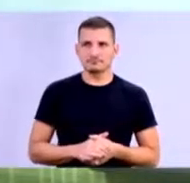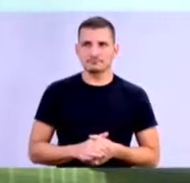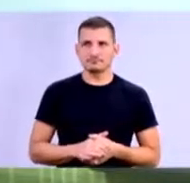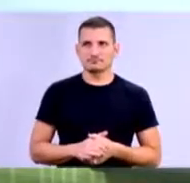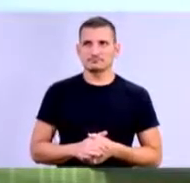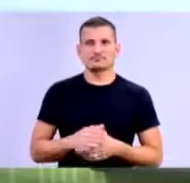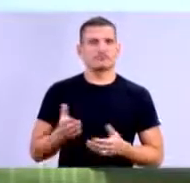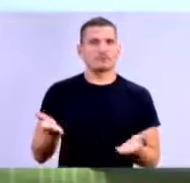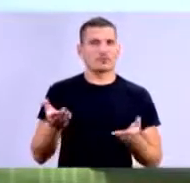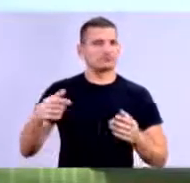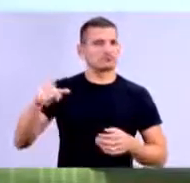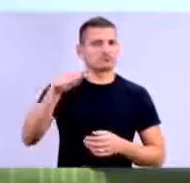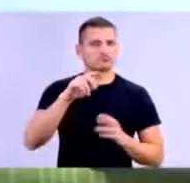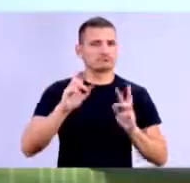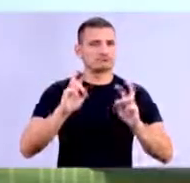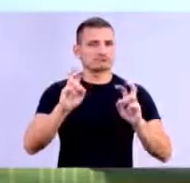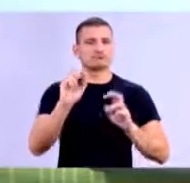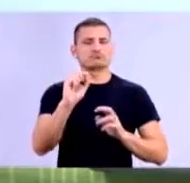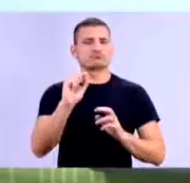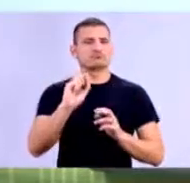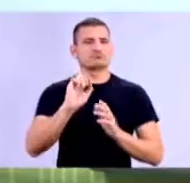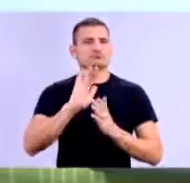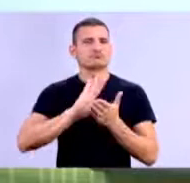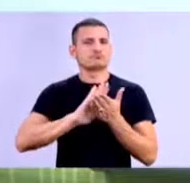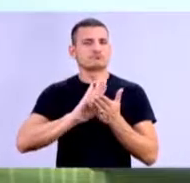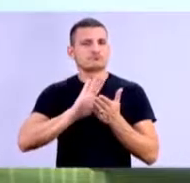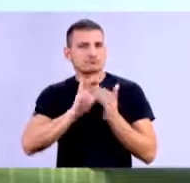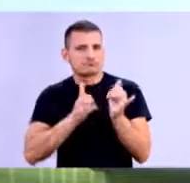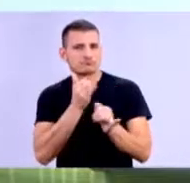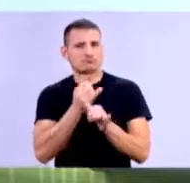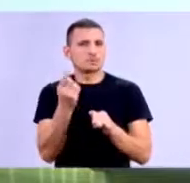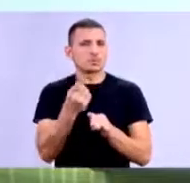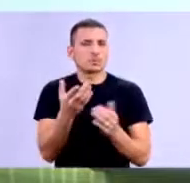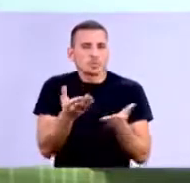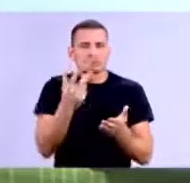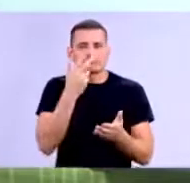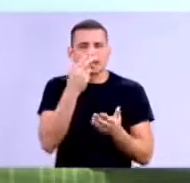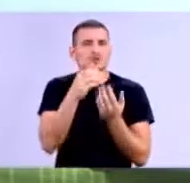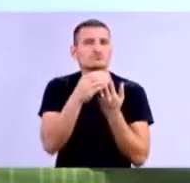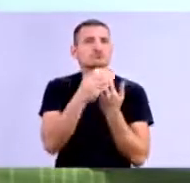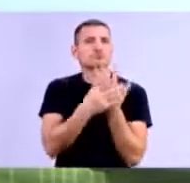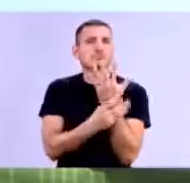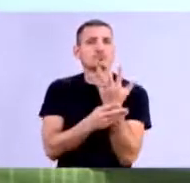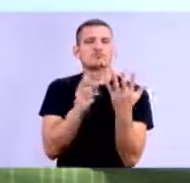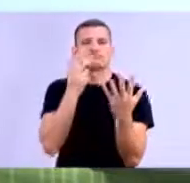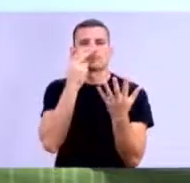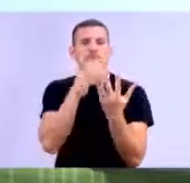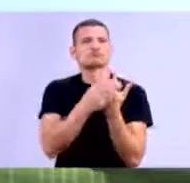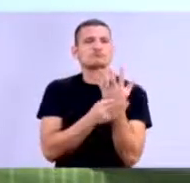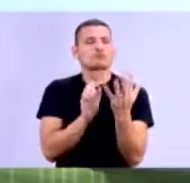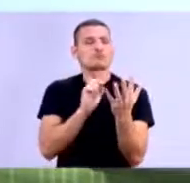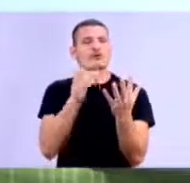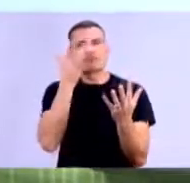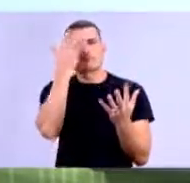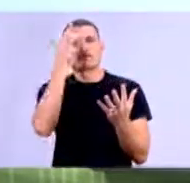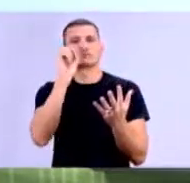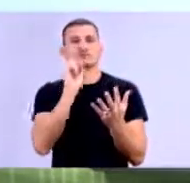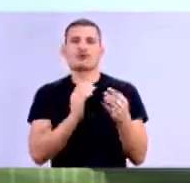uma luva para os estudantes da EAD. Permite a possibilidade,